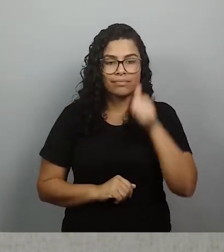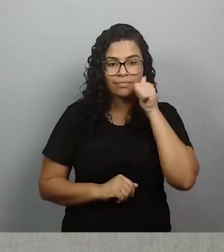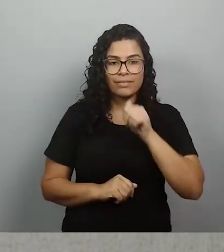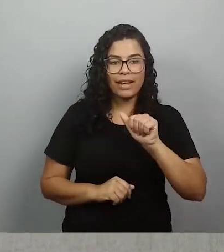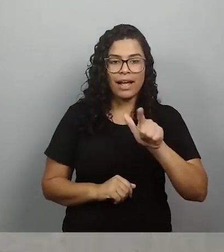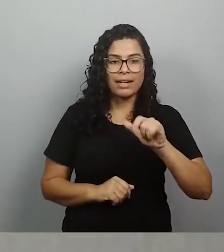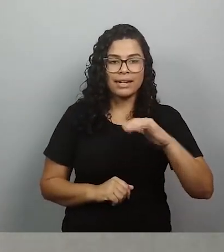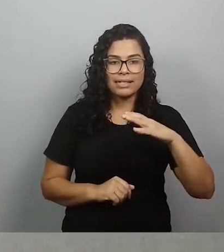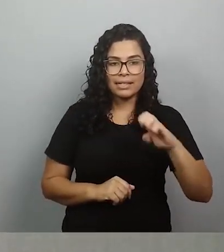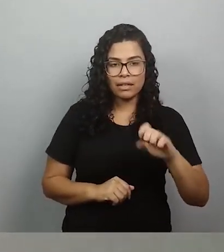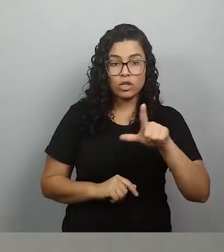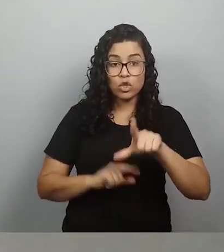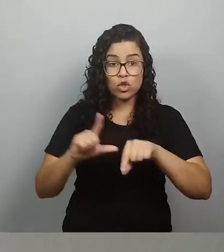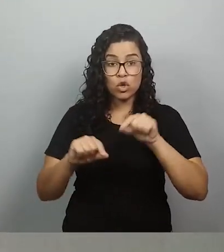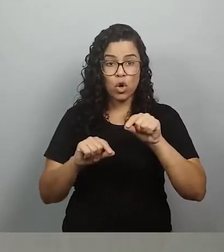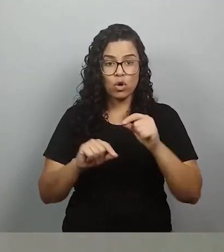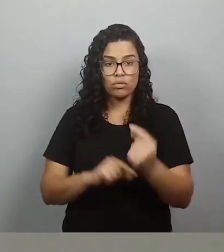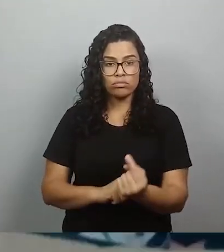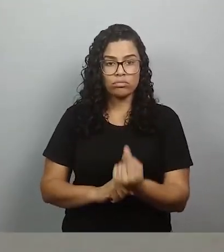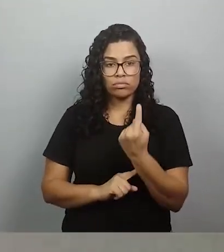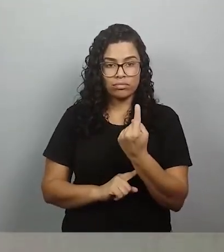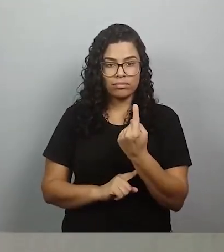uma carta.